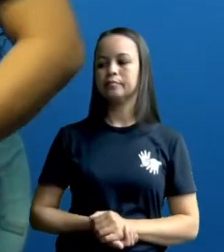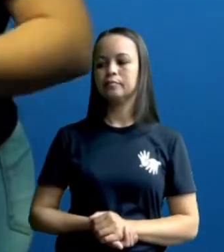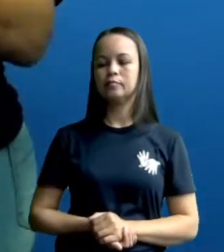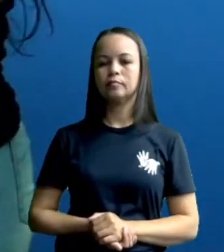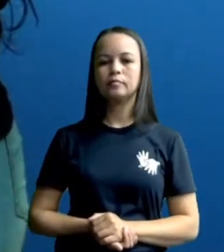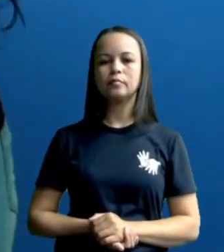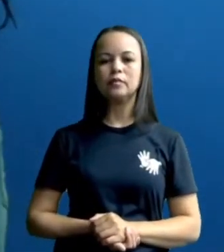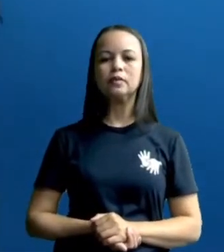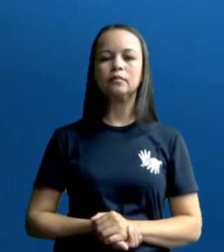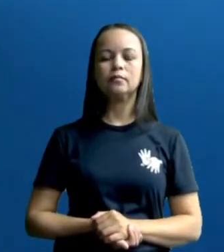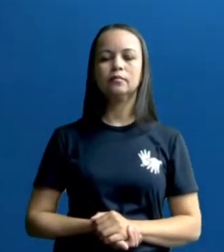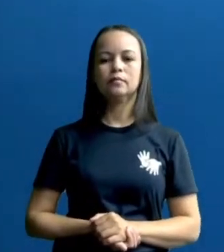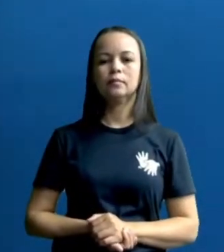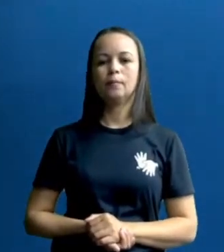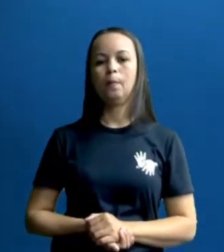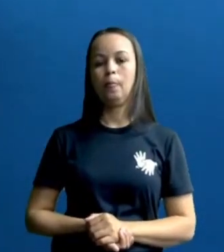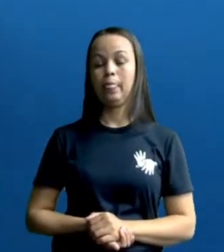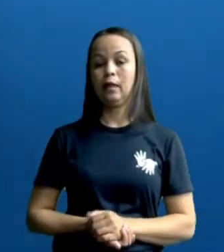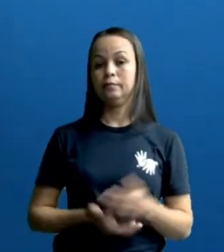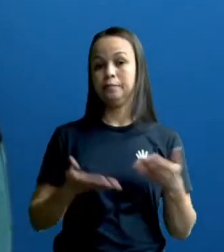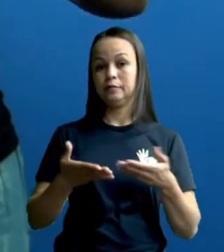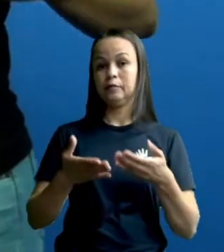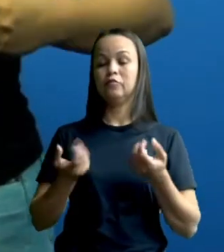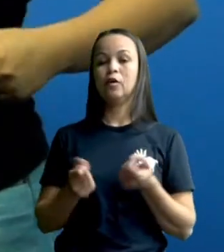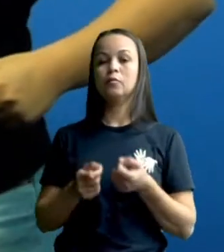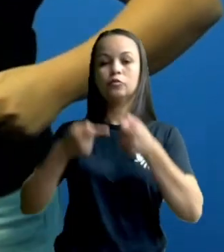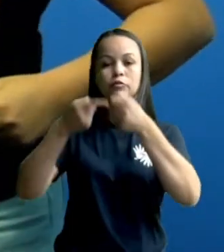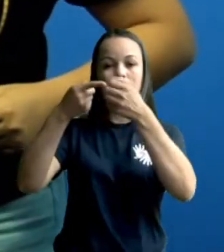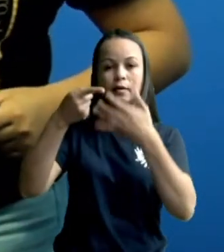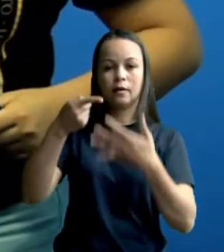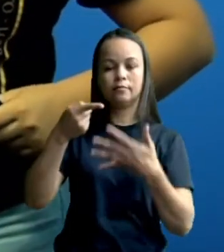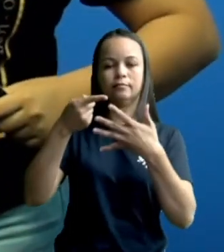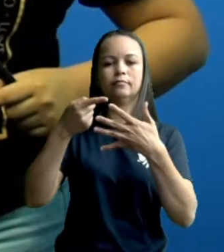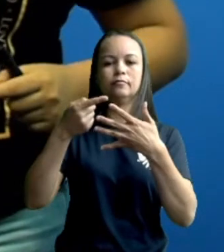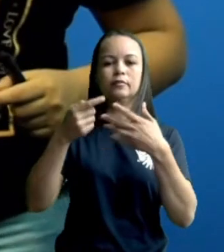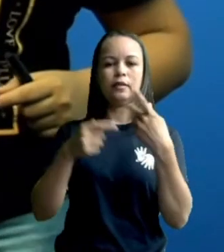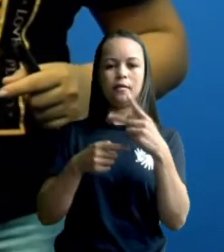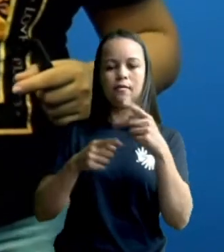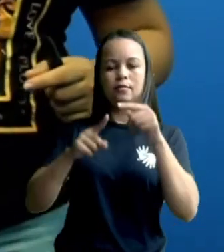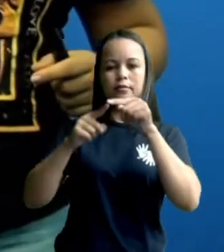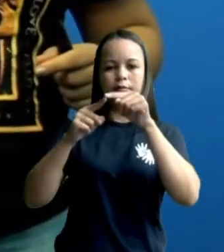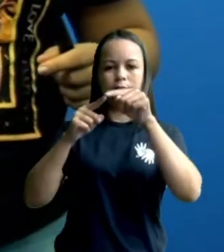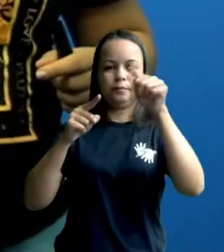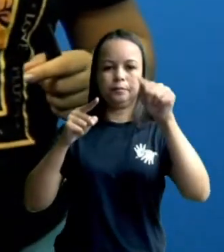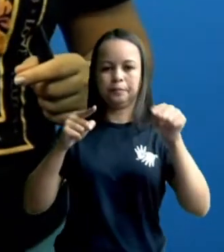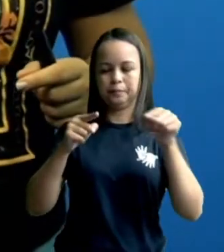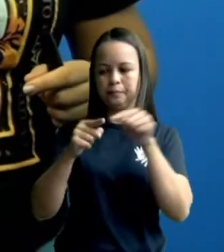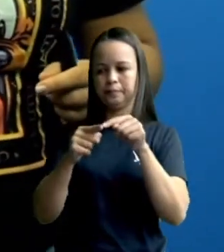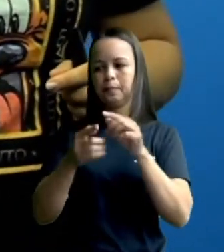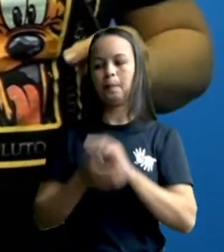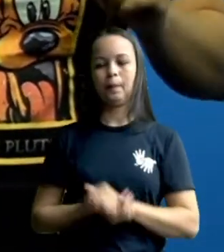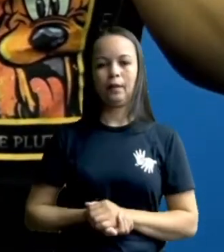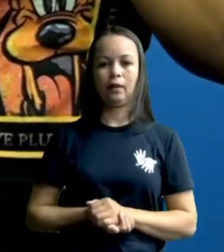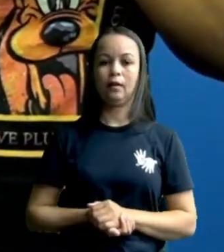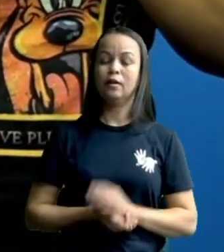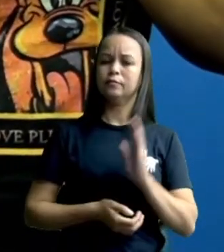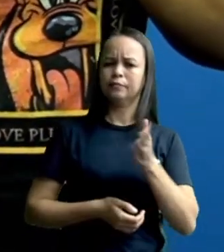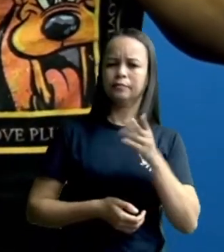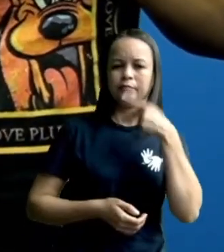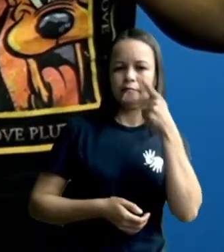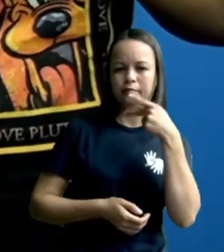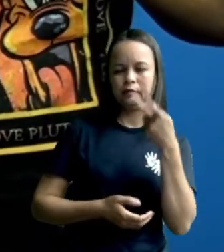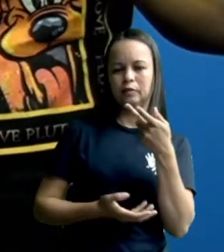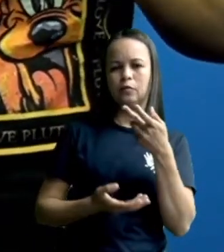Continuando. Então, vamos classificar esses triângulos, ó. Eu não falei que quando a